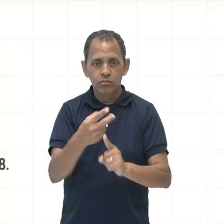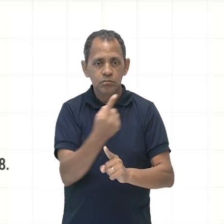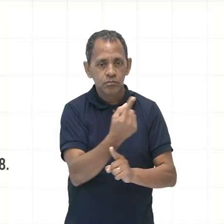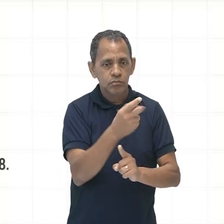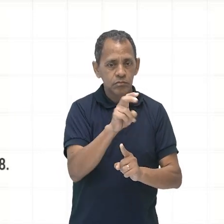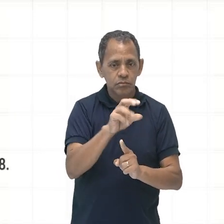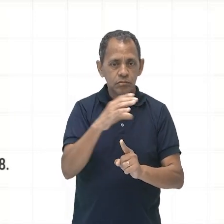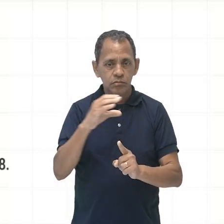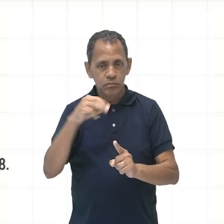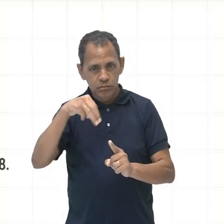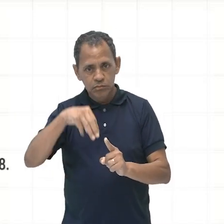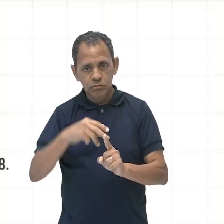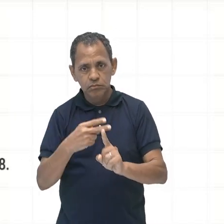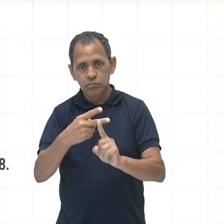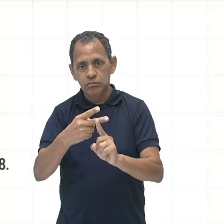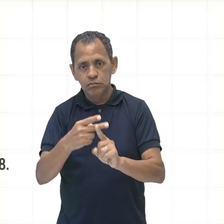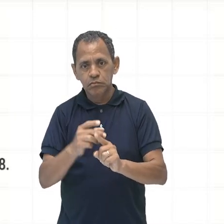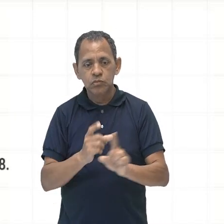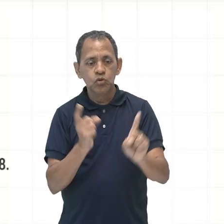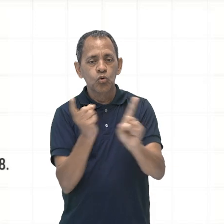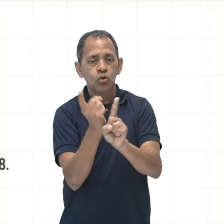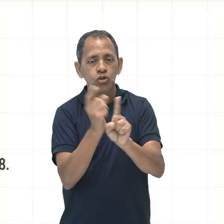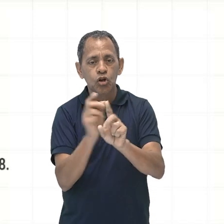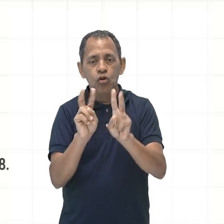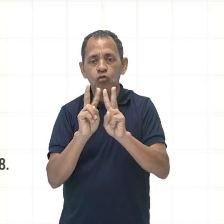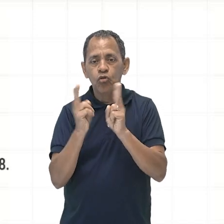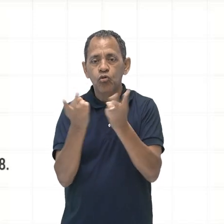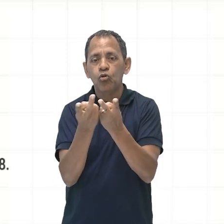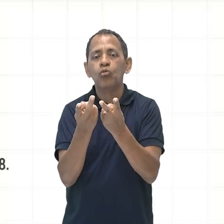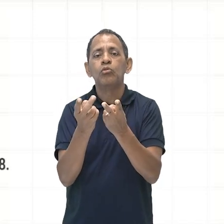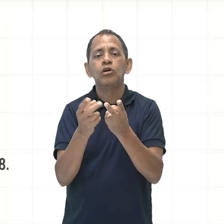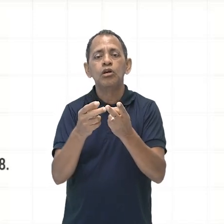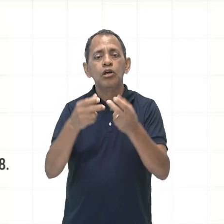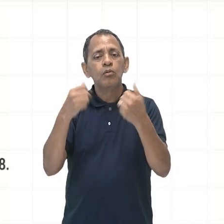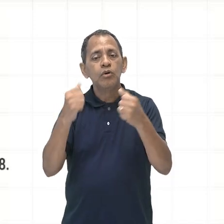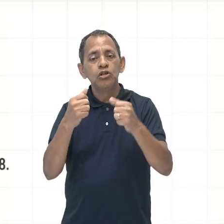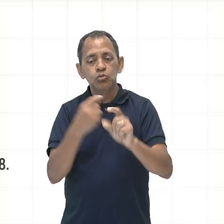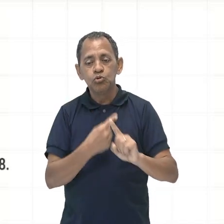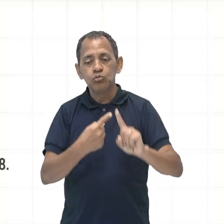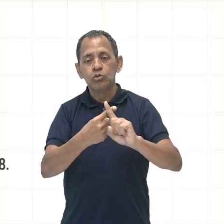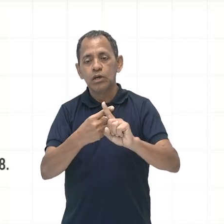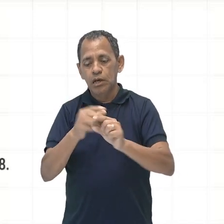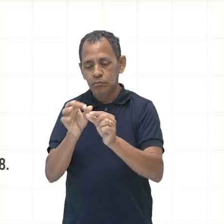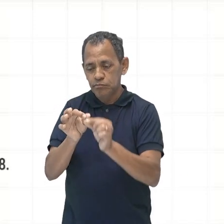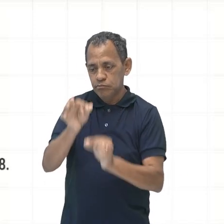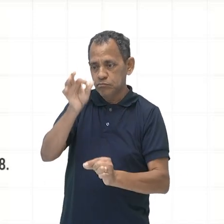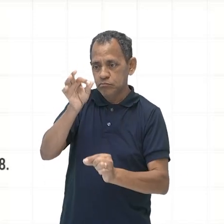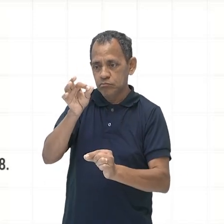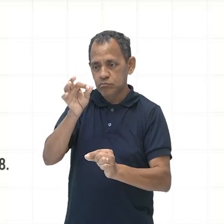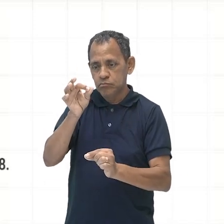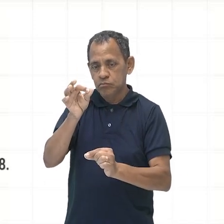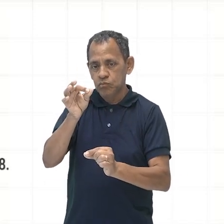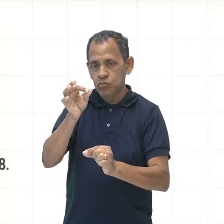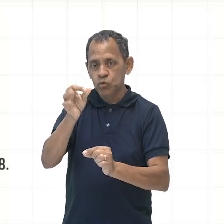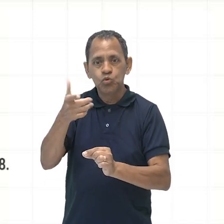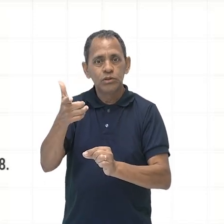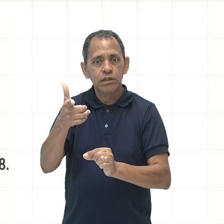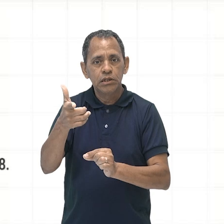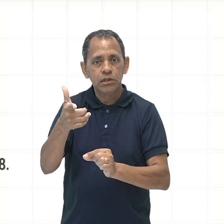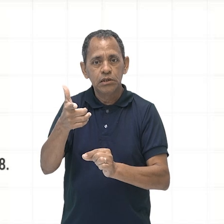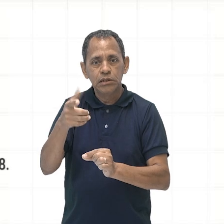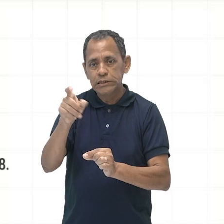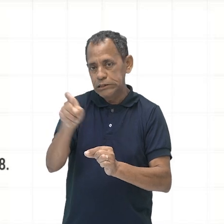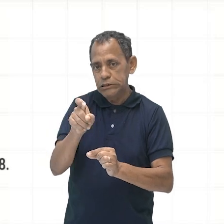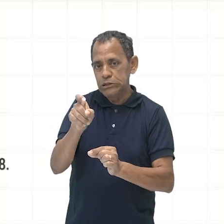quadrado. Para eu encontrar o volume, eu tenho que multiplicar pela altura. Mas ele não deu a altura, ele disse que a altura é